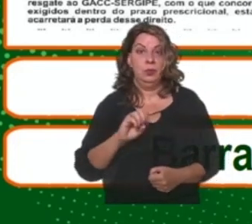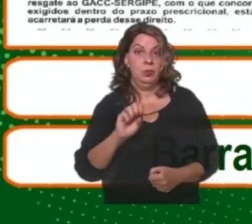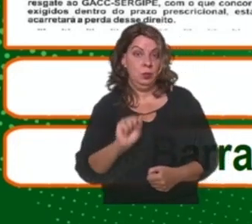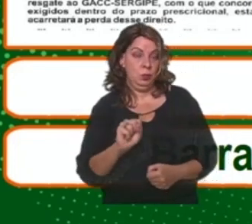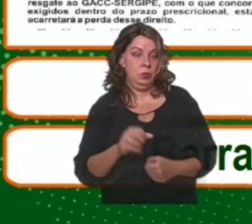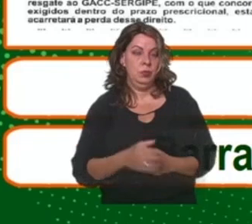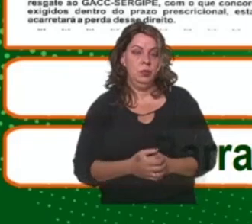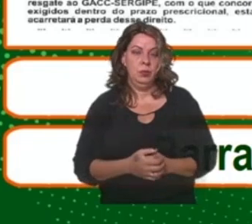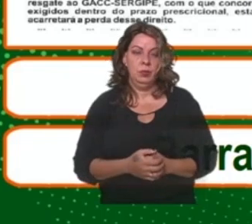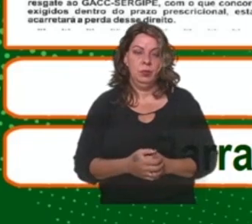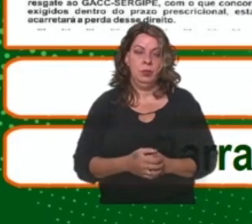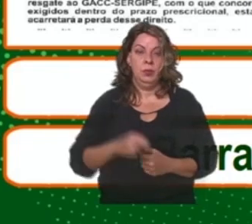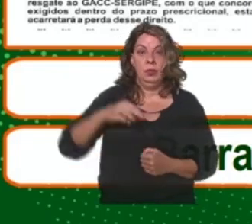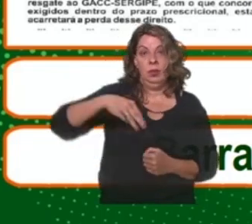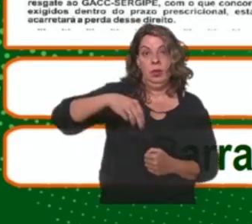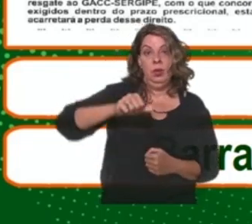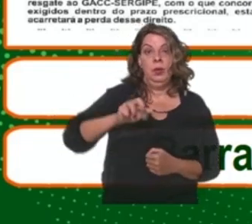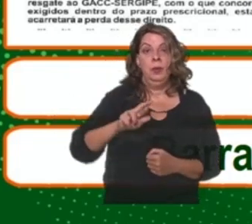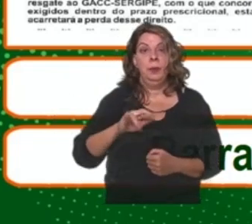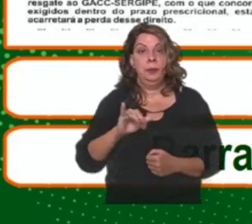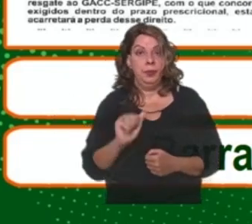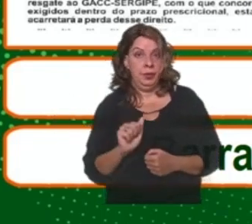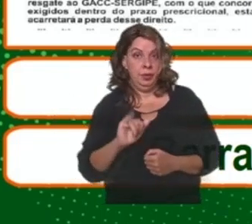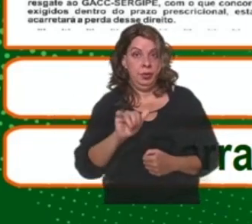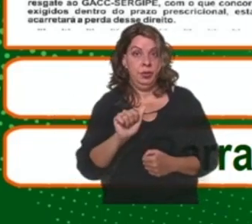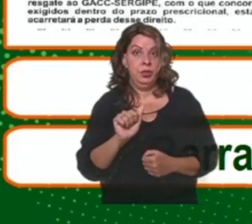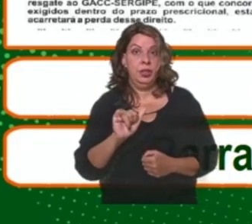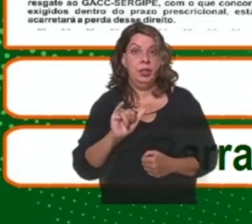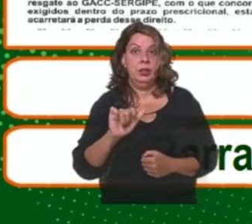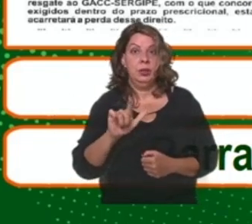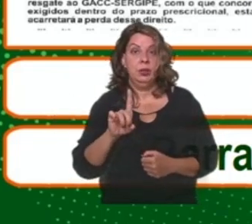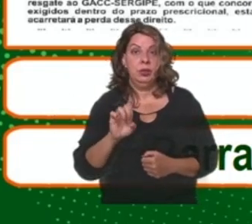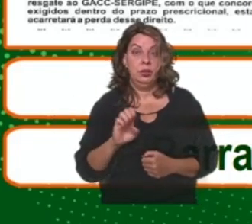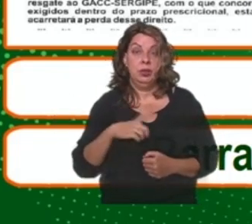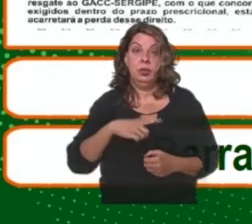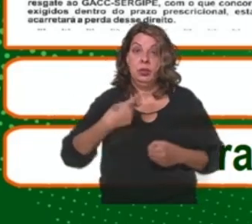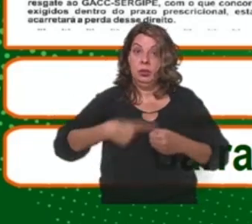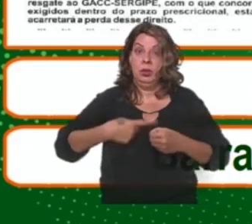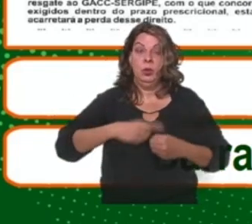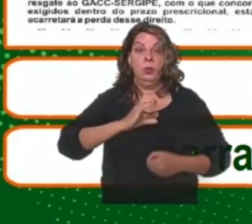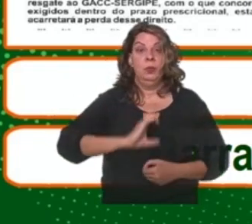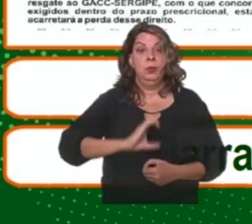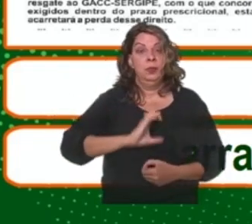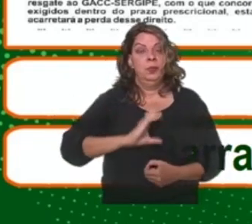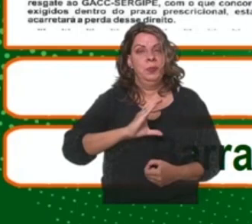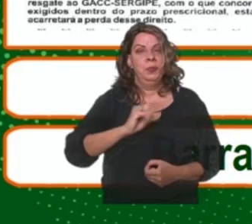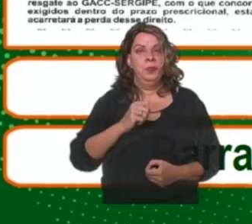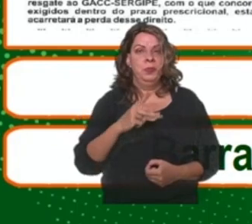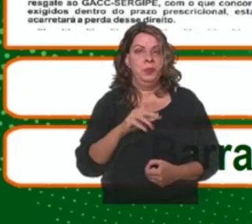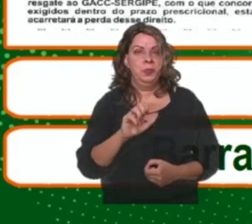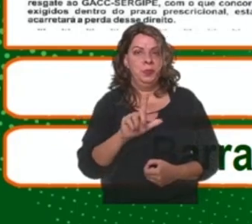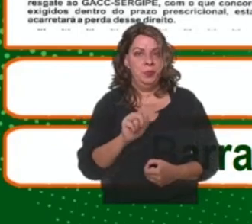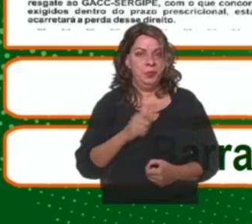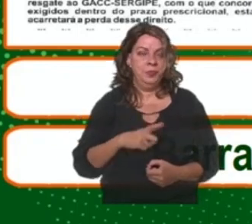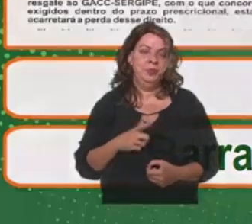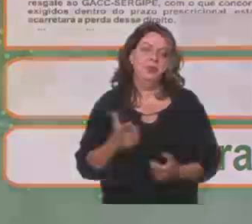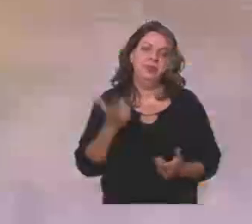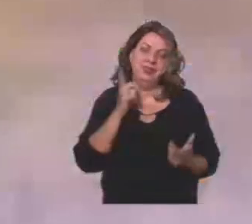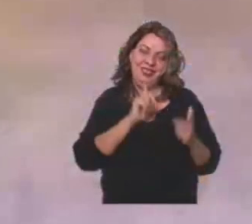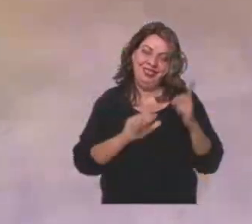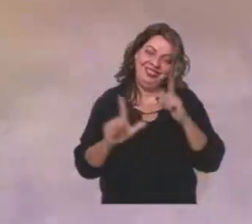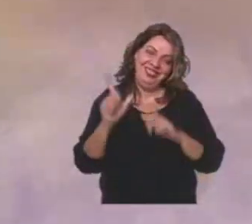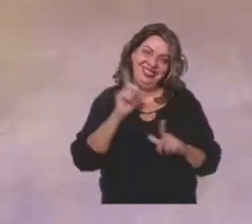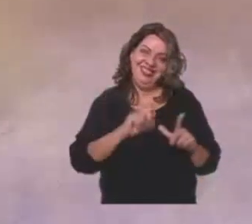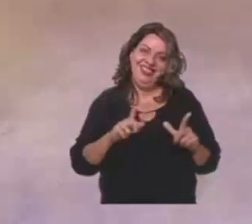048408, Maria Jaide dos Santos, é de Capela, Regional Capela, mandou bem R$500